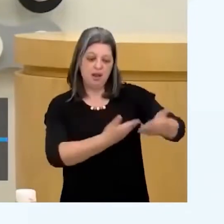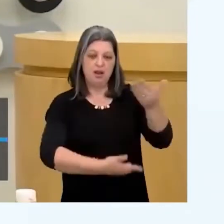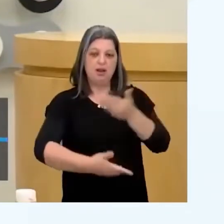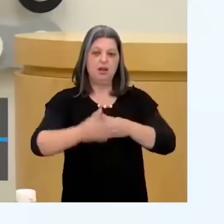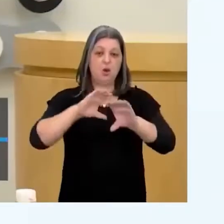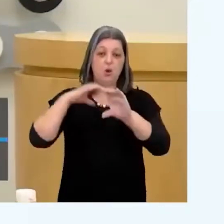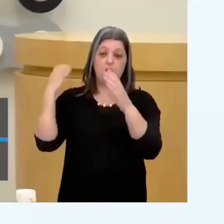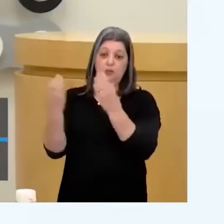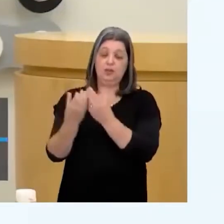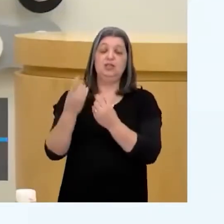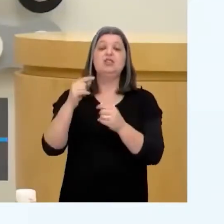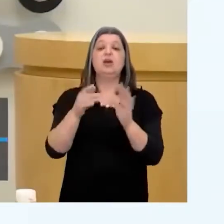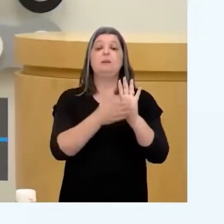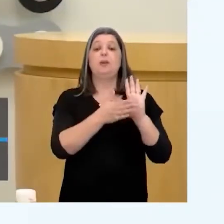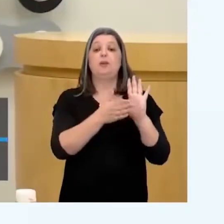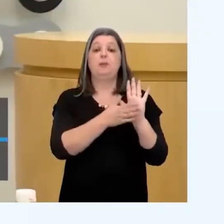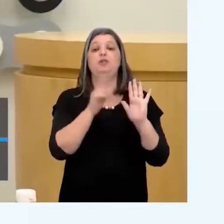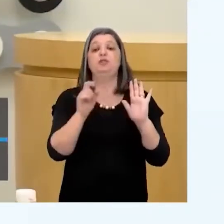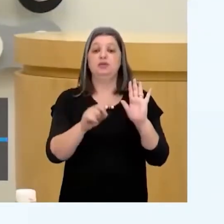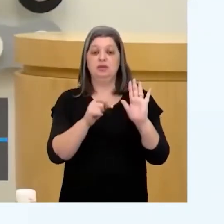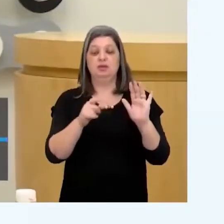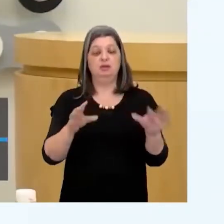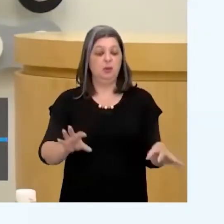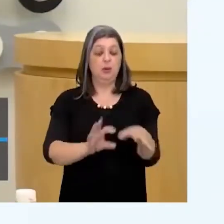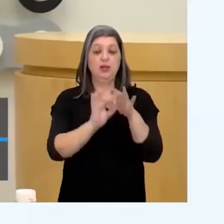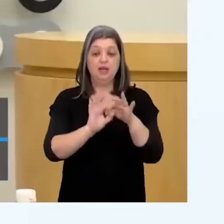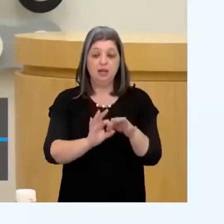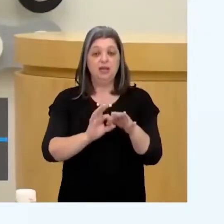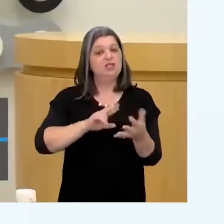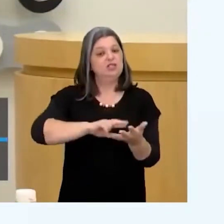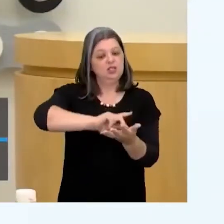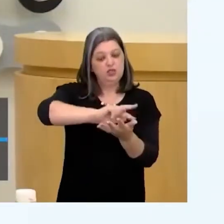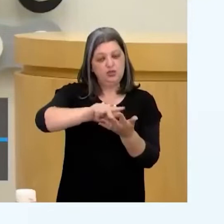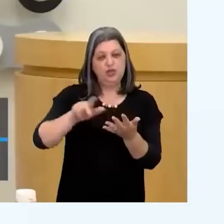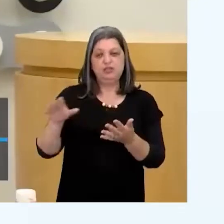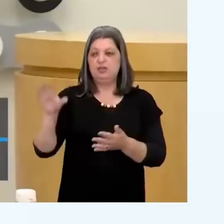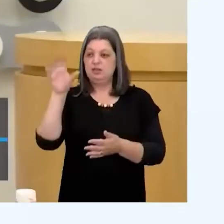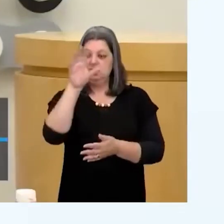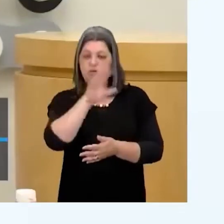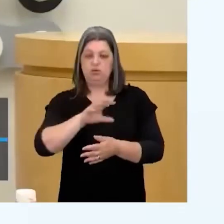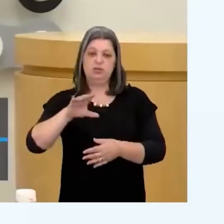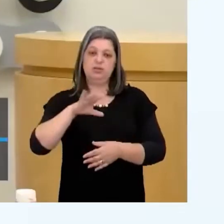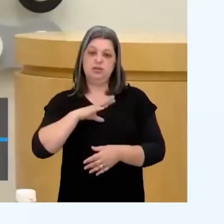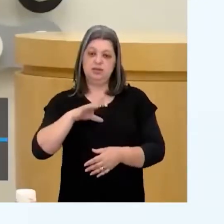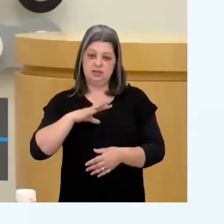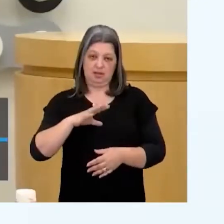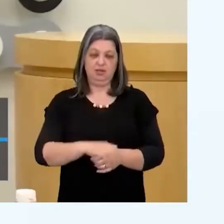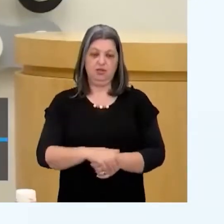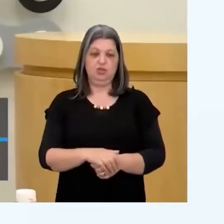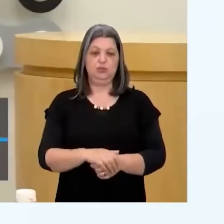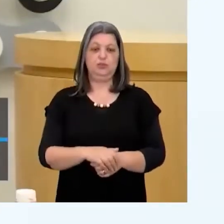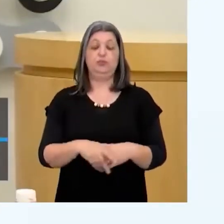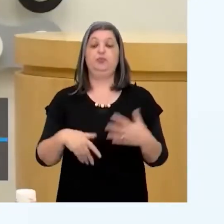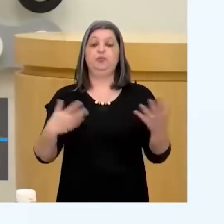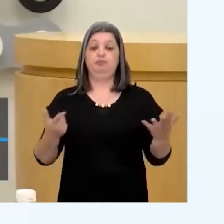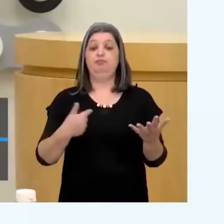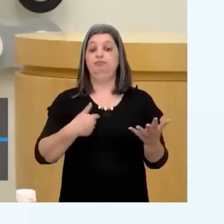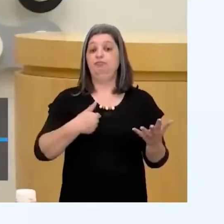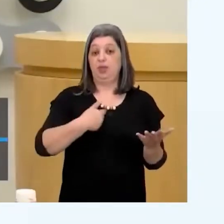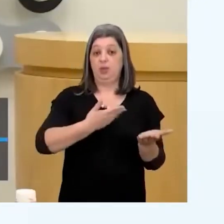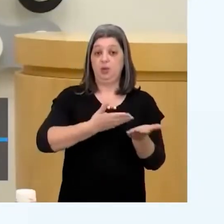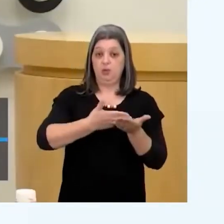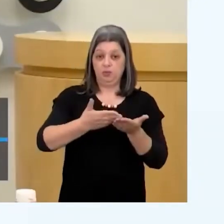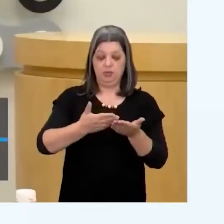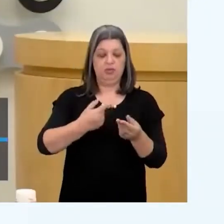é unir diversas regiões da cidade. E a gente começou a fazer, eu, Emerson Alcalde,